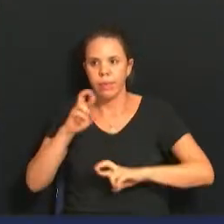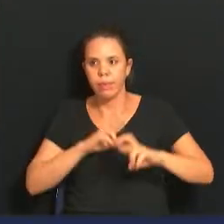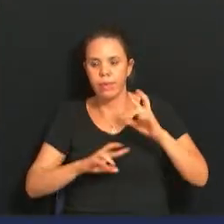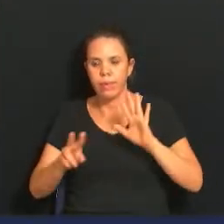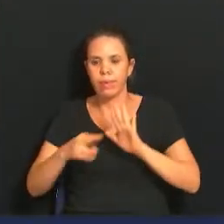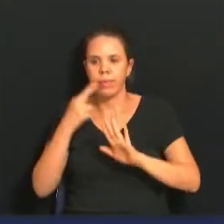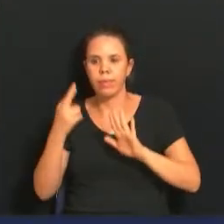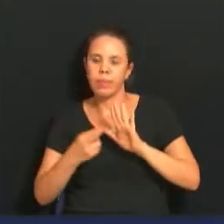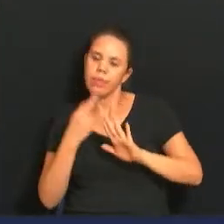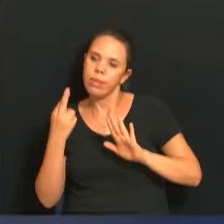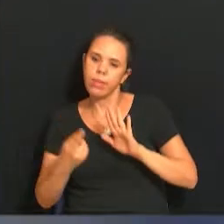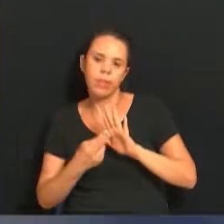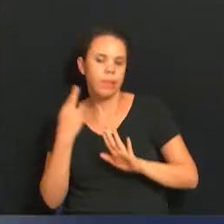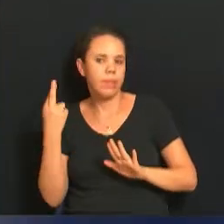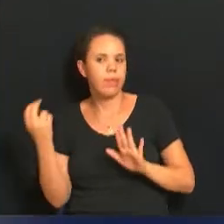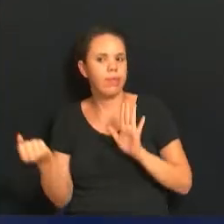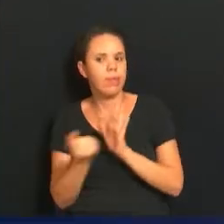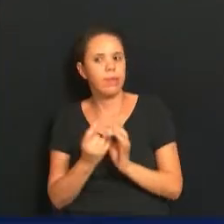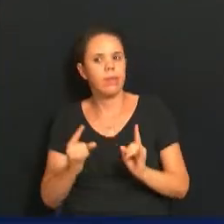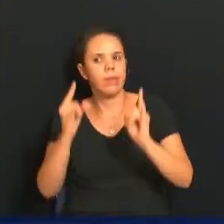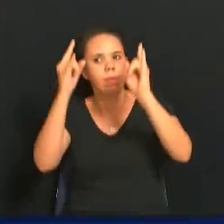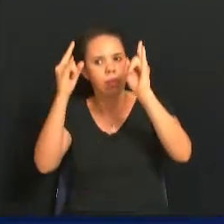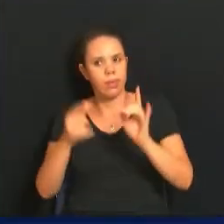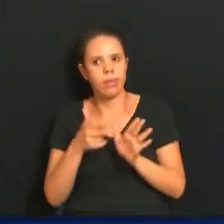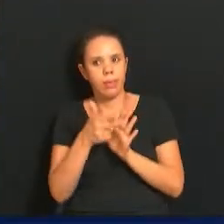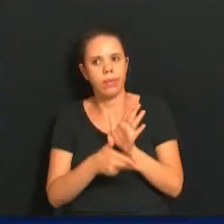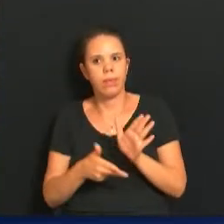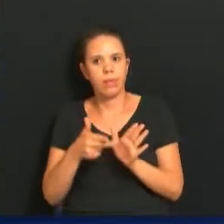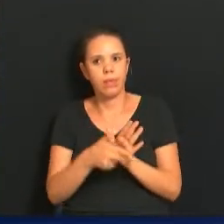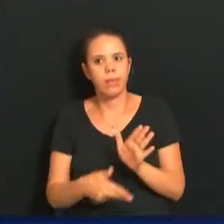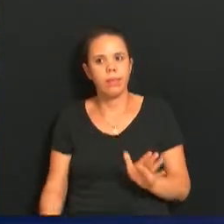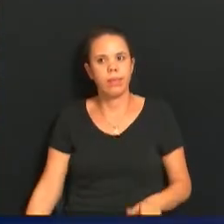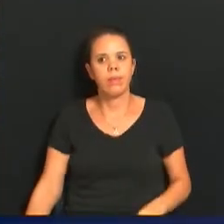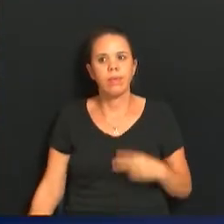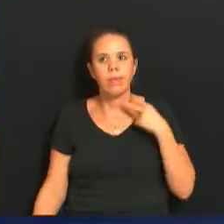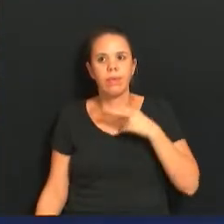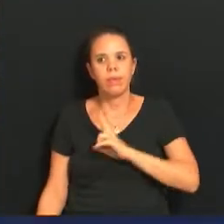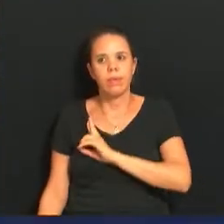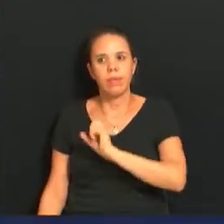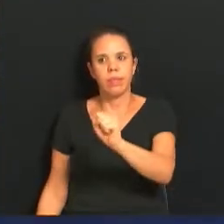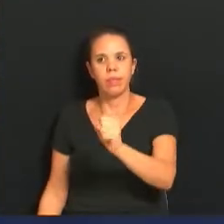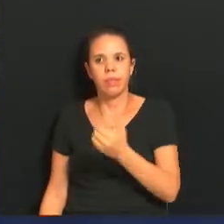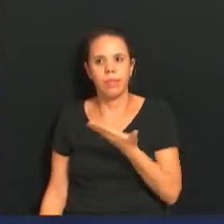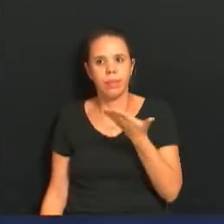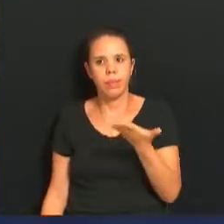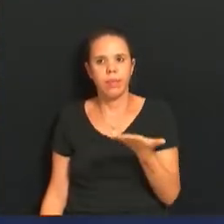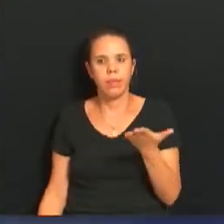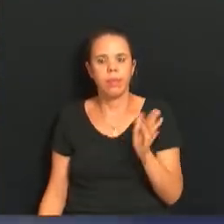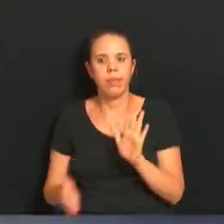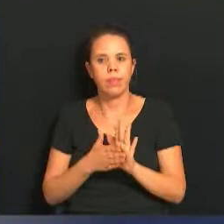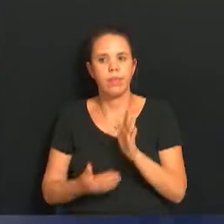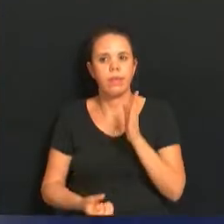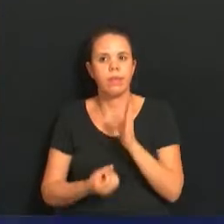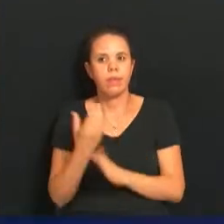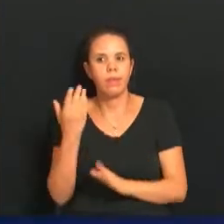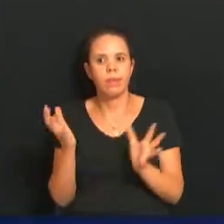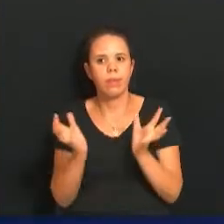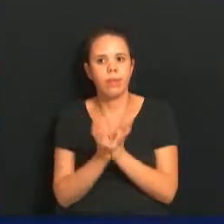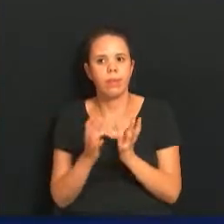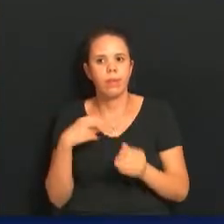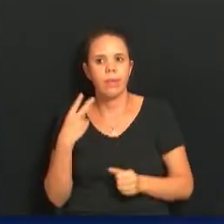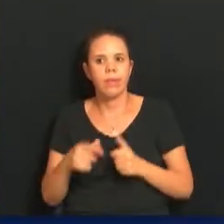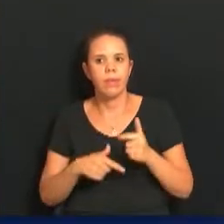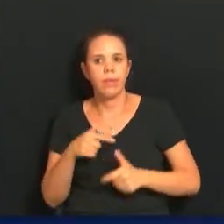resoluções de tombamento do pátio ferroviário. O vereador Luiz Rossini propõe a criação de frente